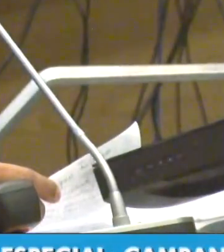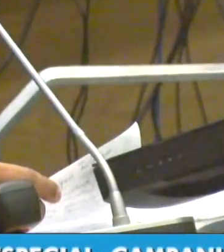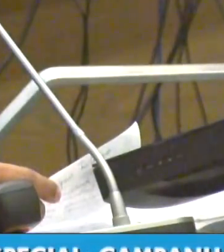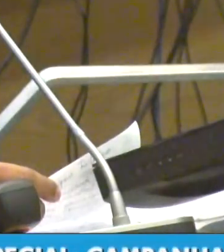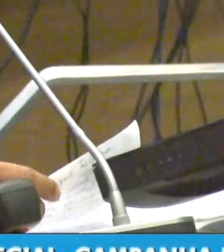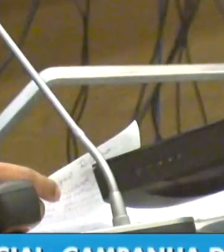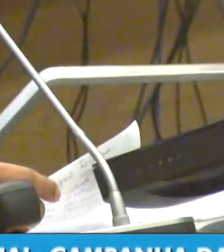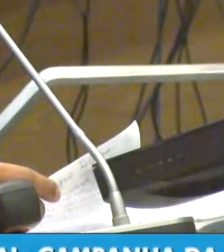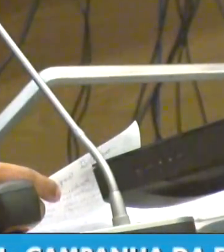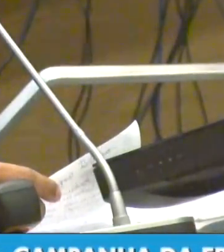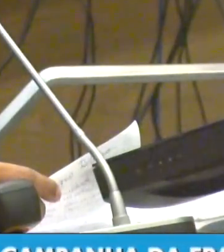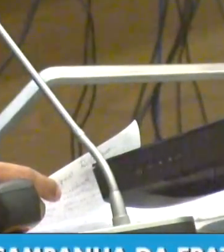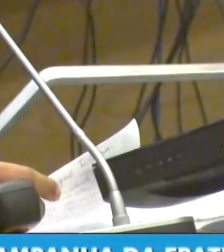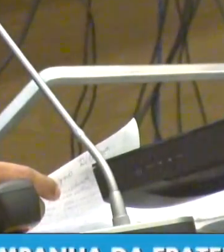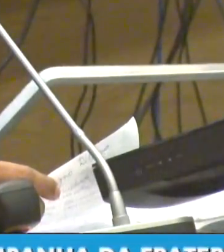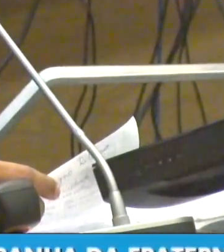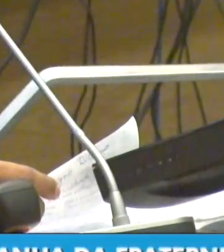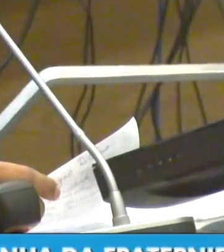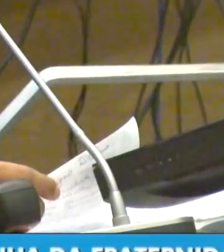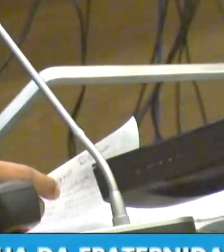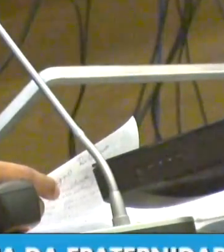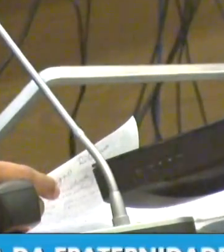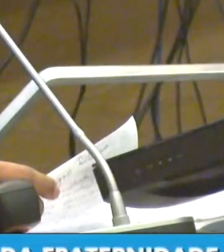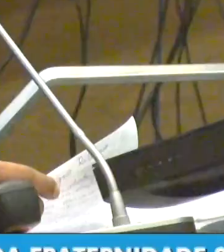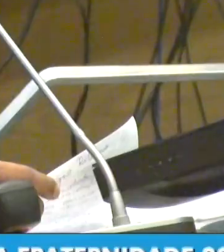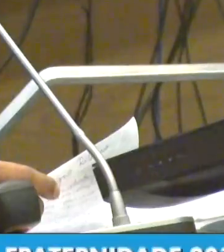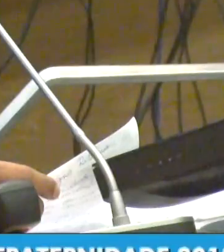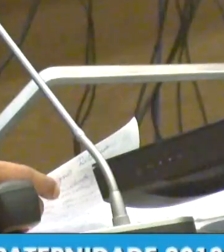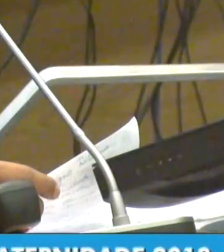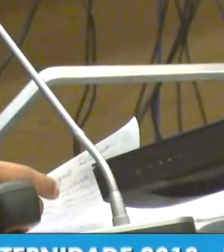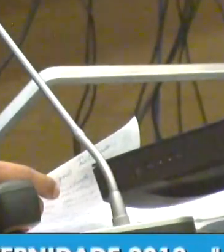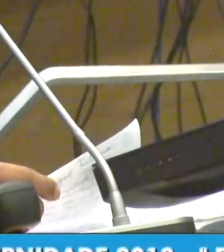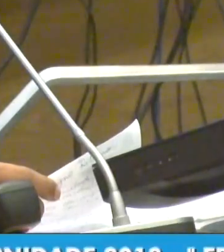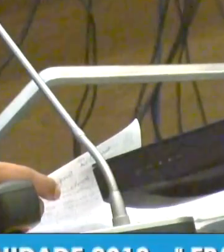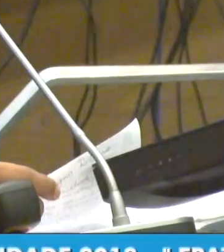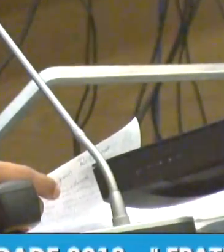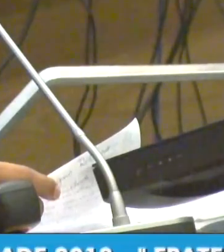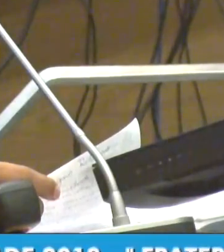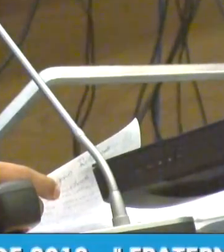da Rádio Educadora e representante do Santuário de São José de Ribamar,